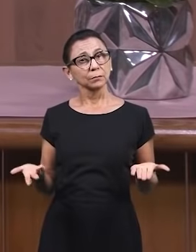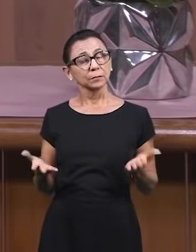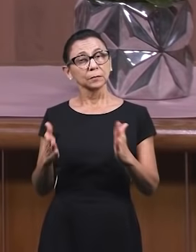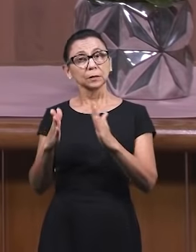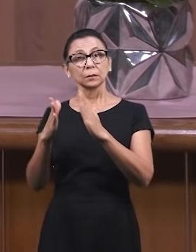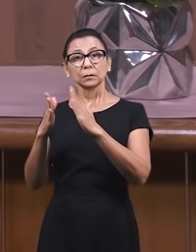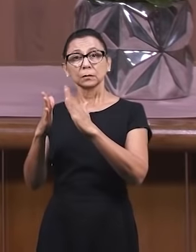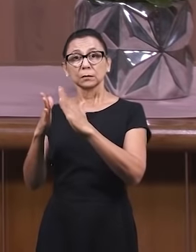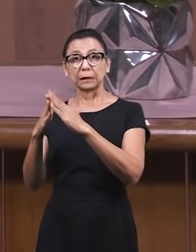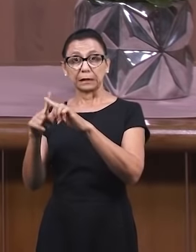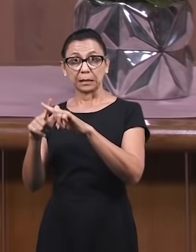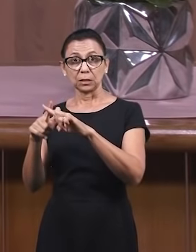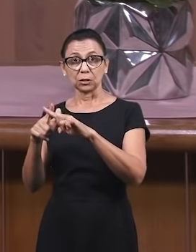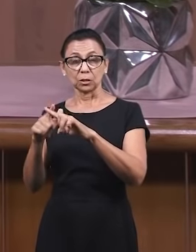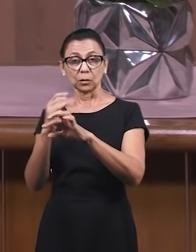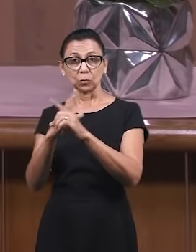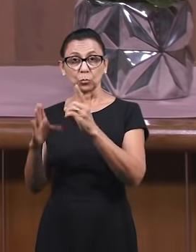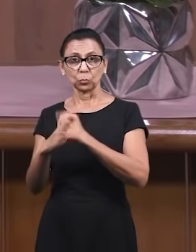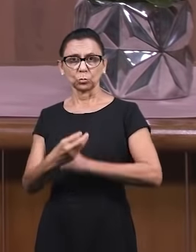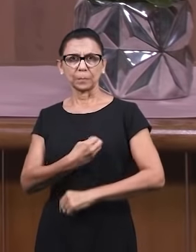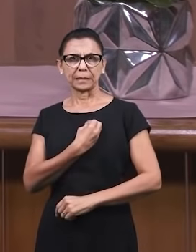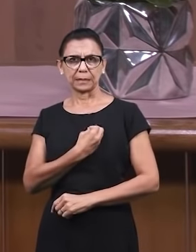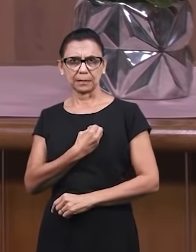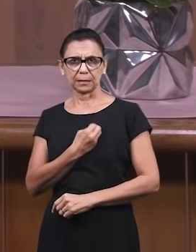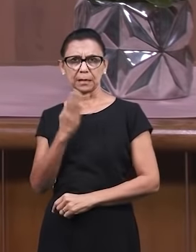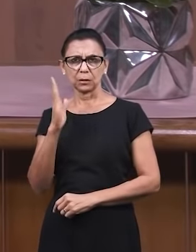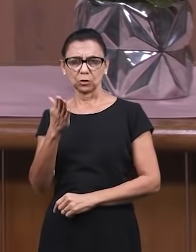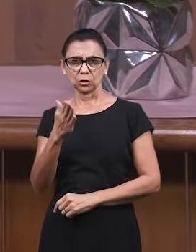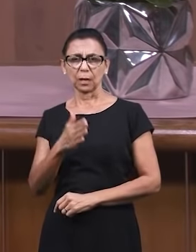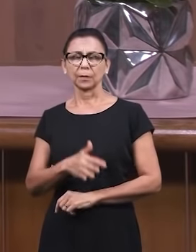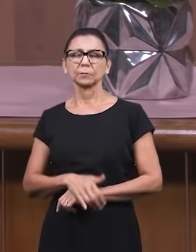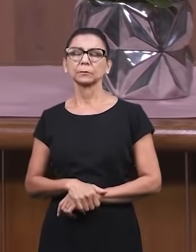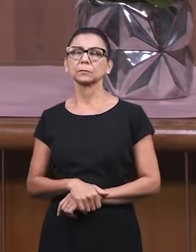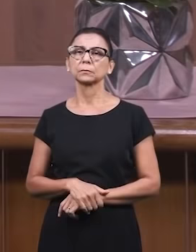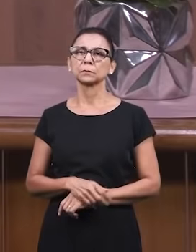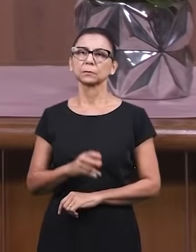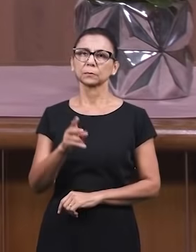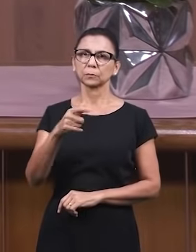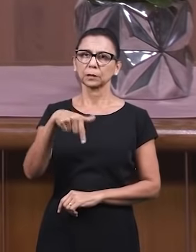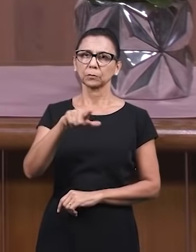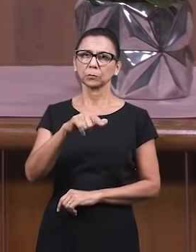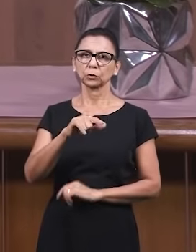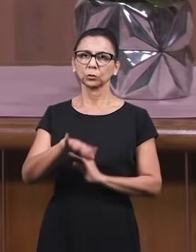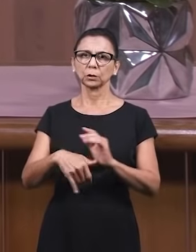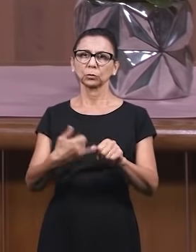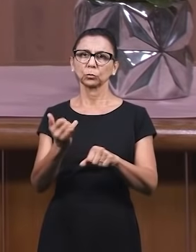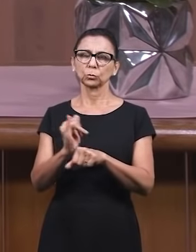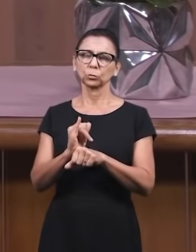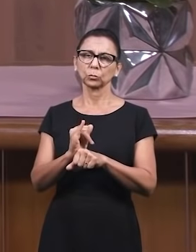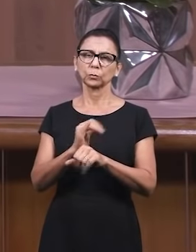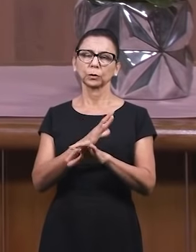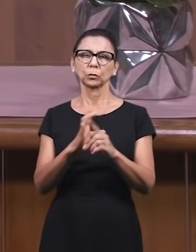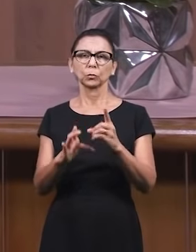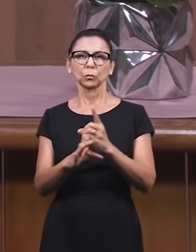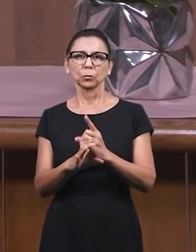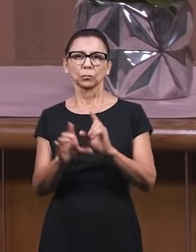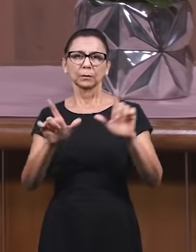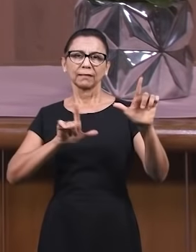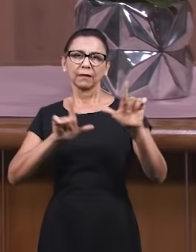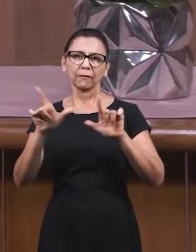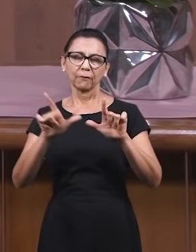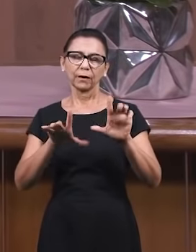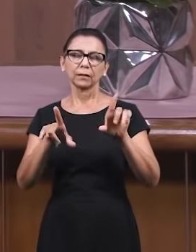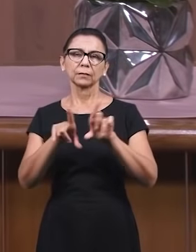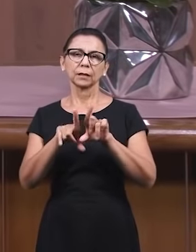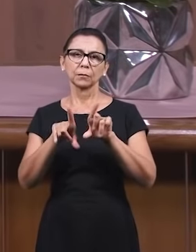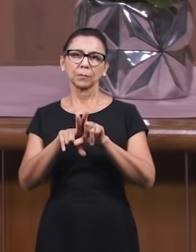igrejas, os cultos presenciais. Nós continuaremos transmitindo os cultos pelo nosso canal no YouTube, continuaremos transmitindo os cultos por aqui, mas eu te convido a